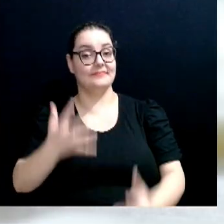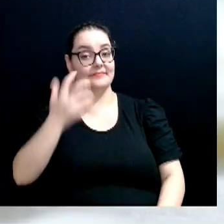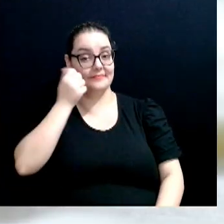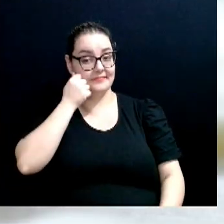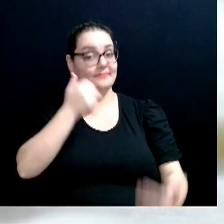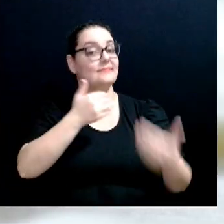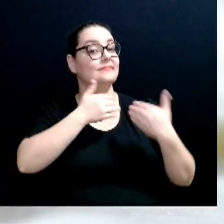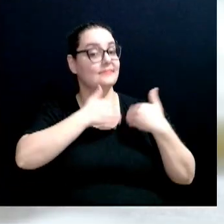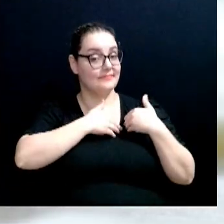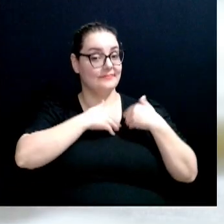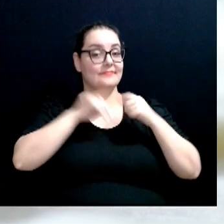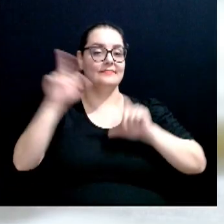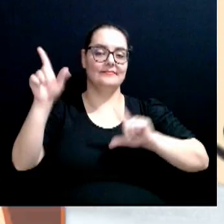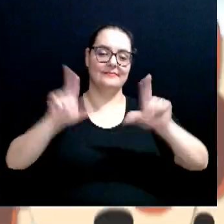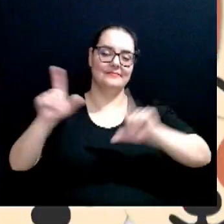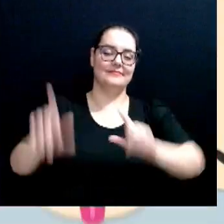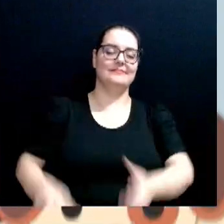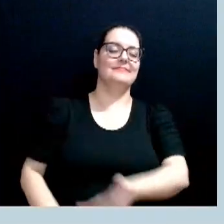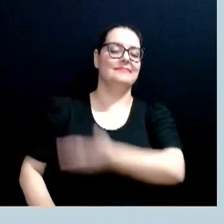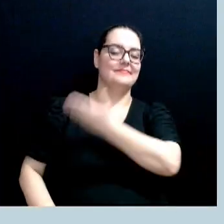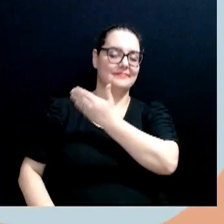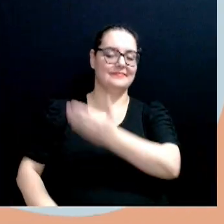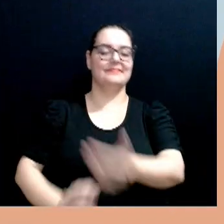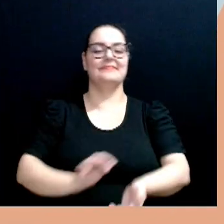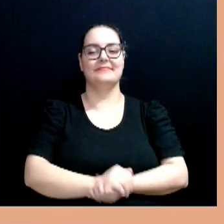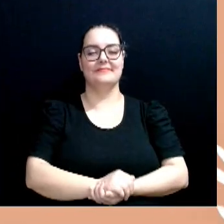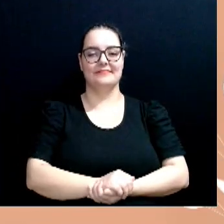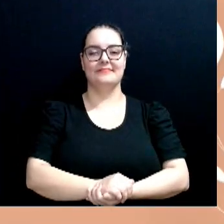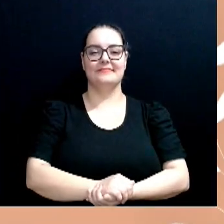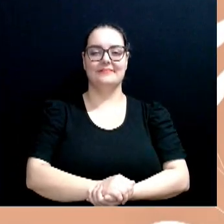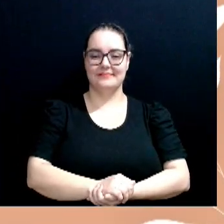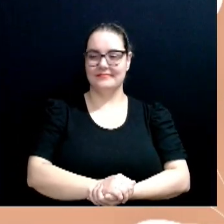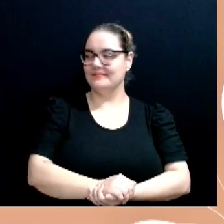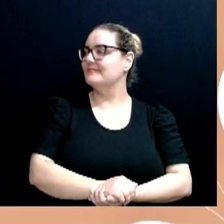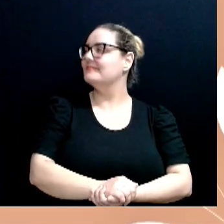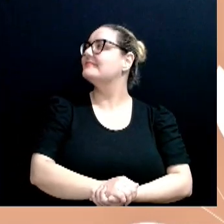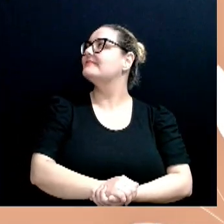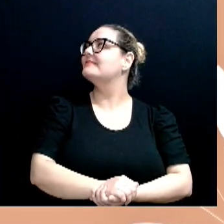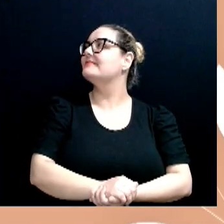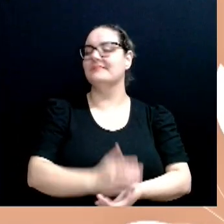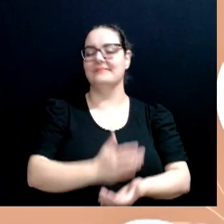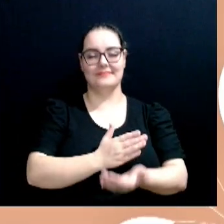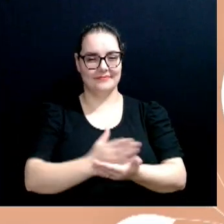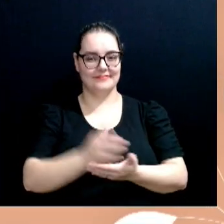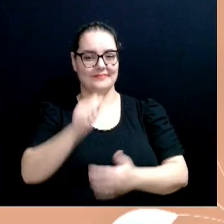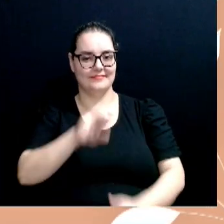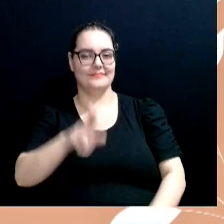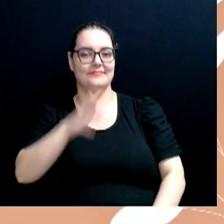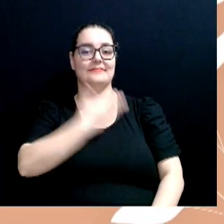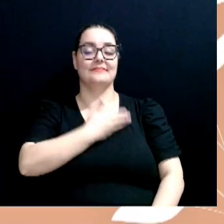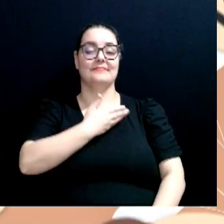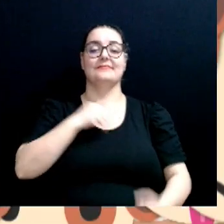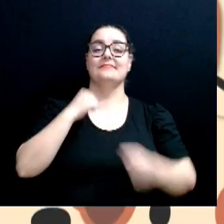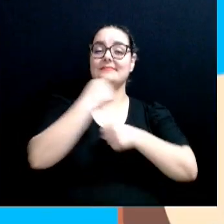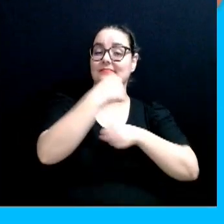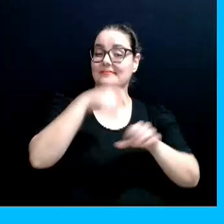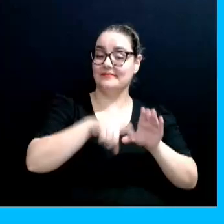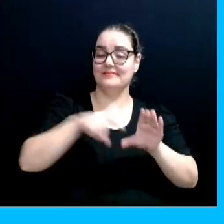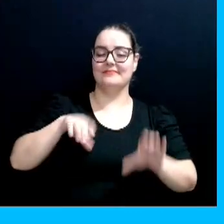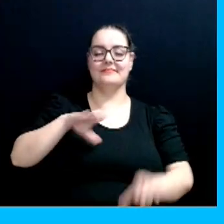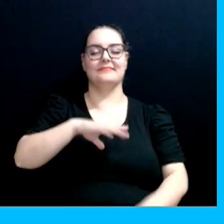vai aparecer aí na sua tela. Começamos com os amiguinhos dos protetores